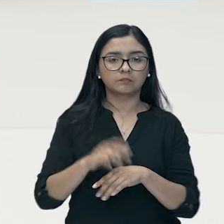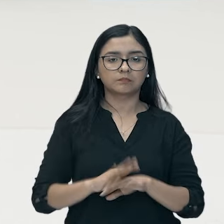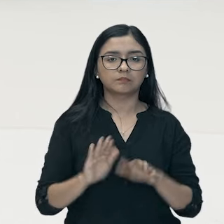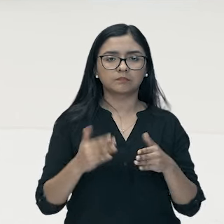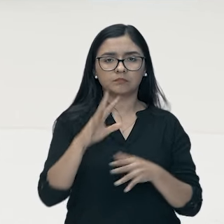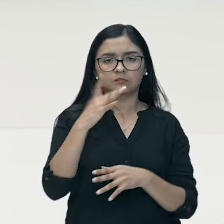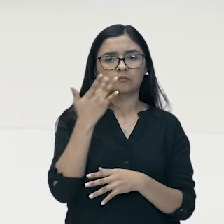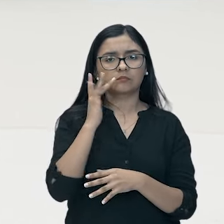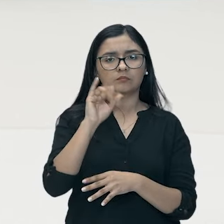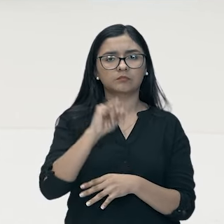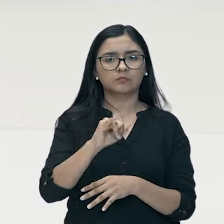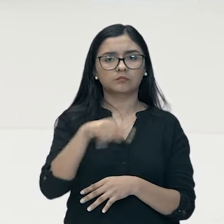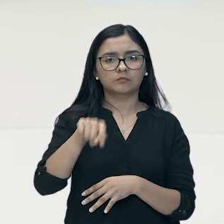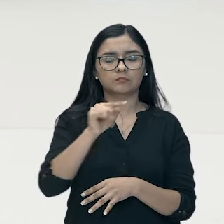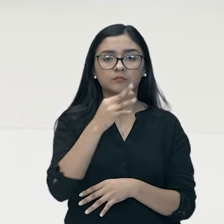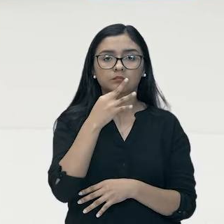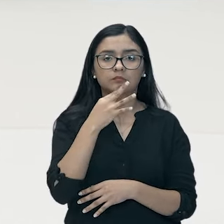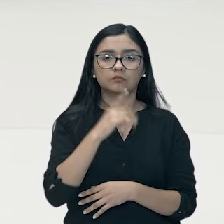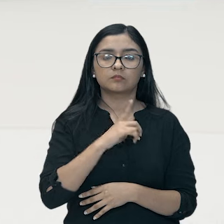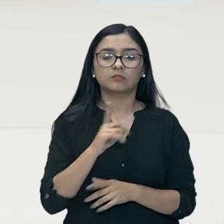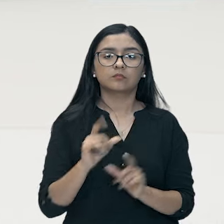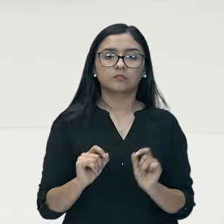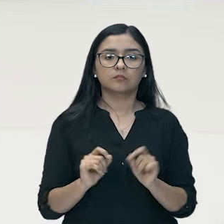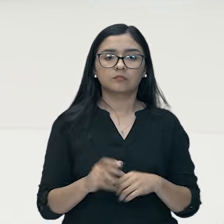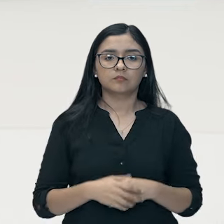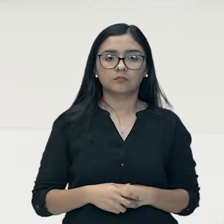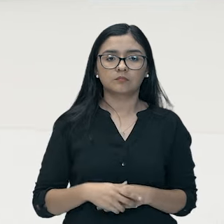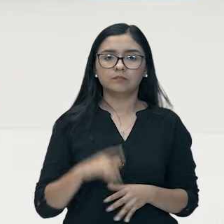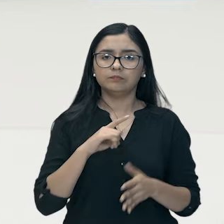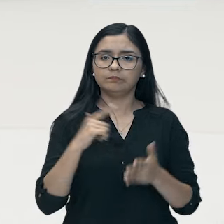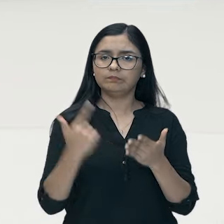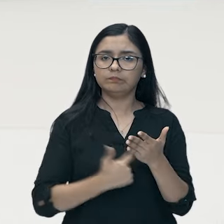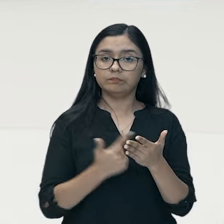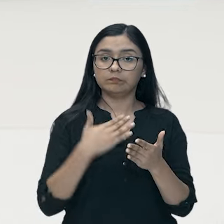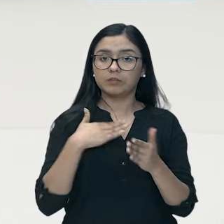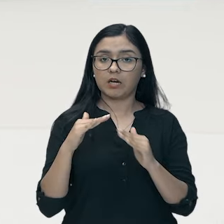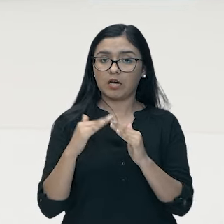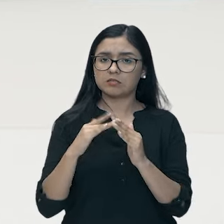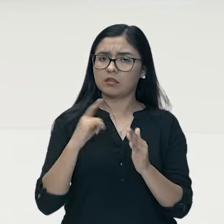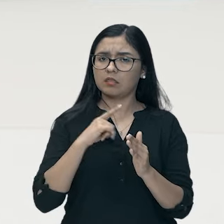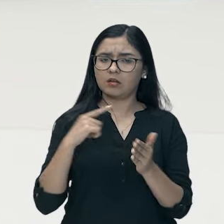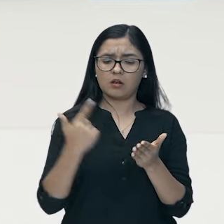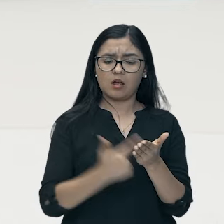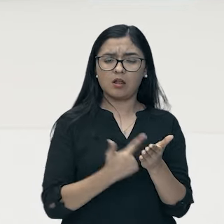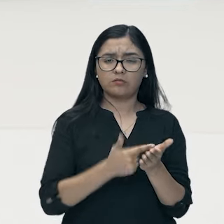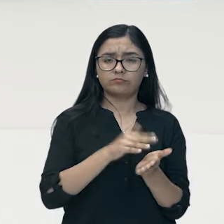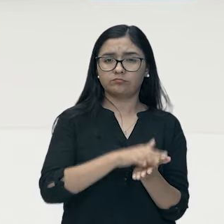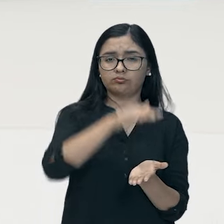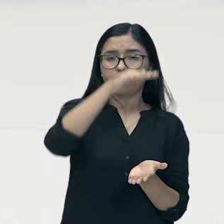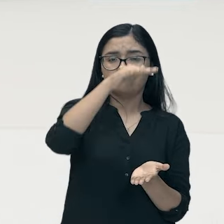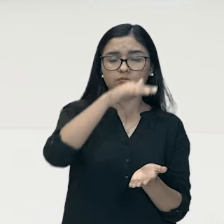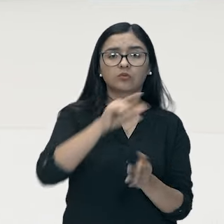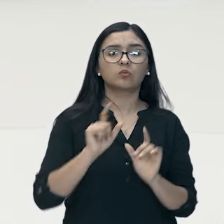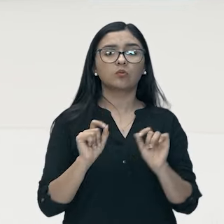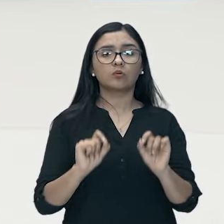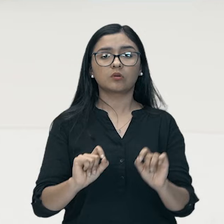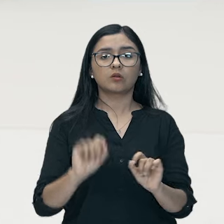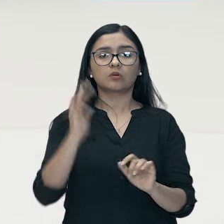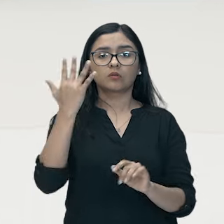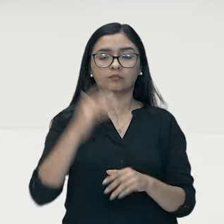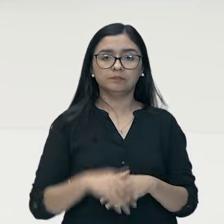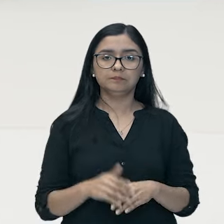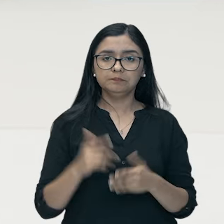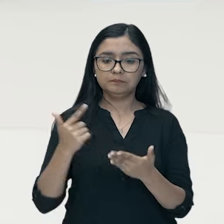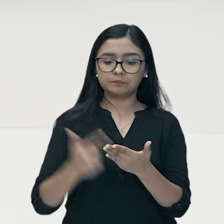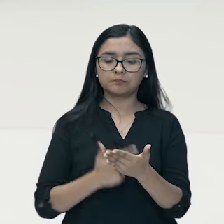vocês já viram né Eu sempre tenho muitos e livros na minha casa e aí o que acontece quando eu abro a primeira página